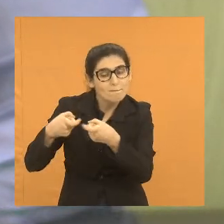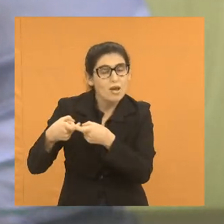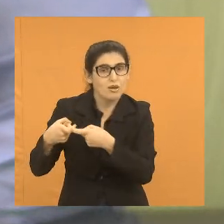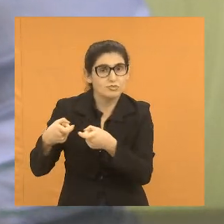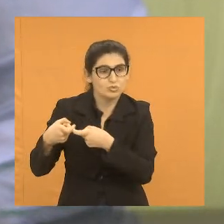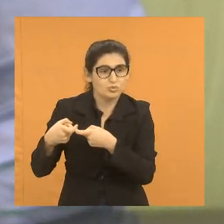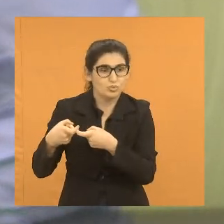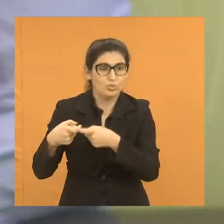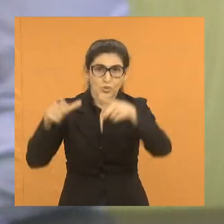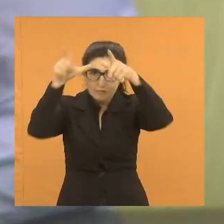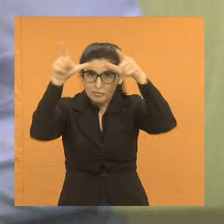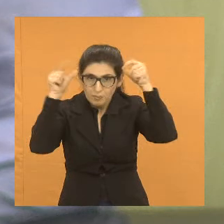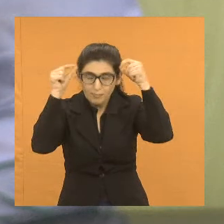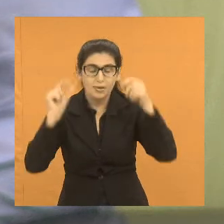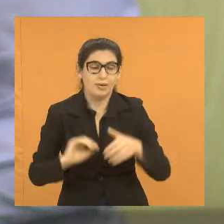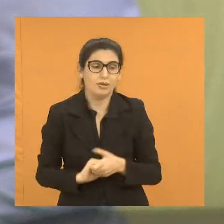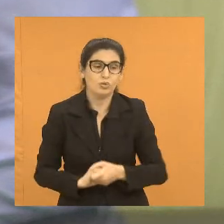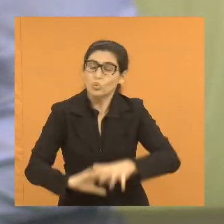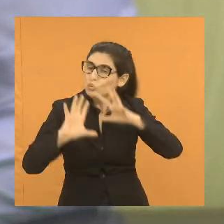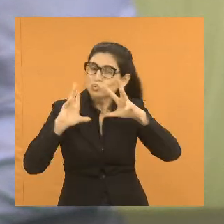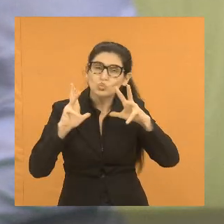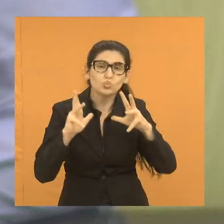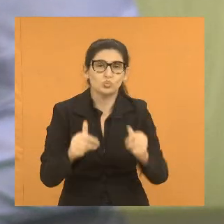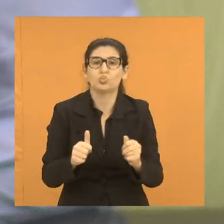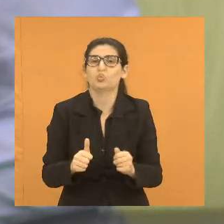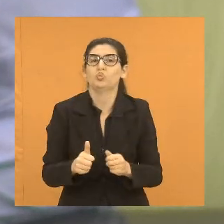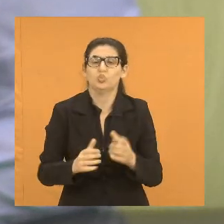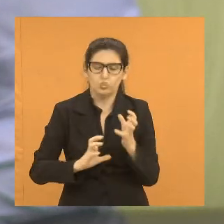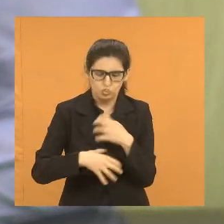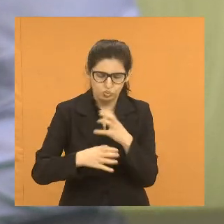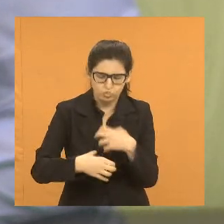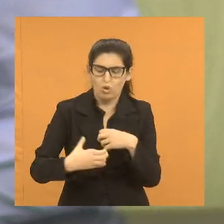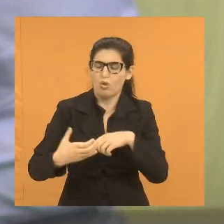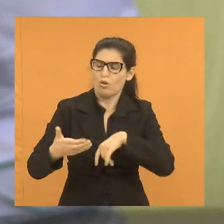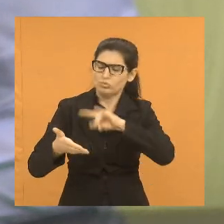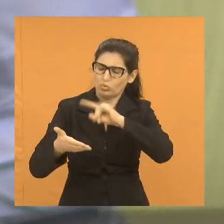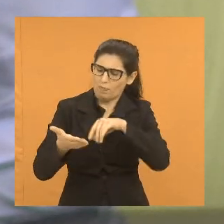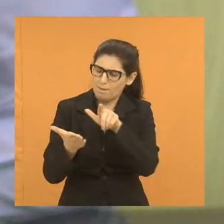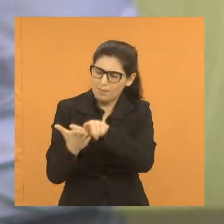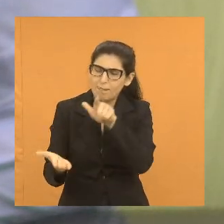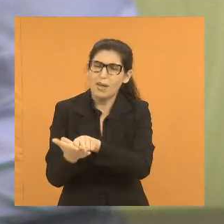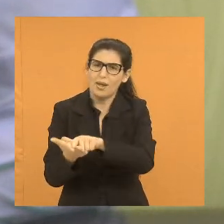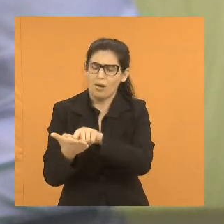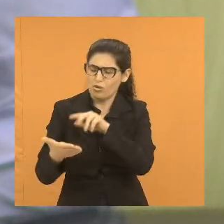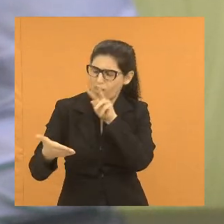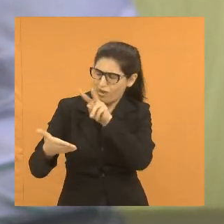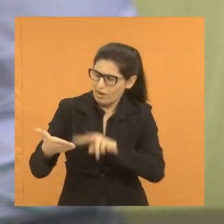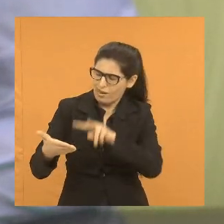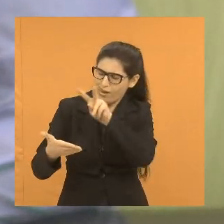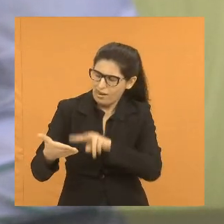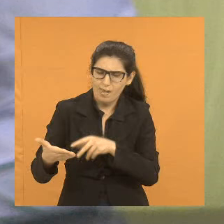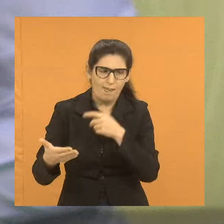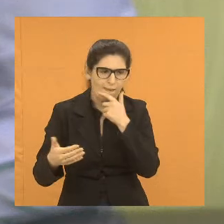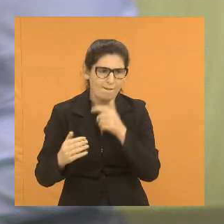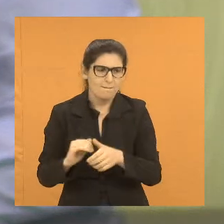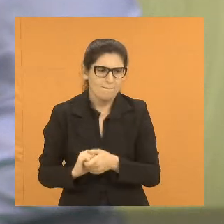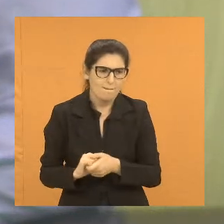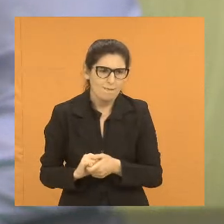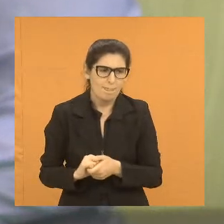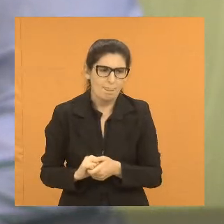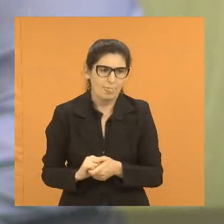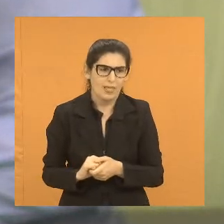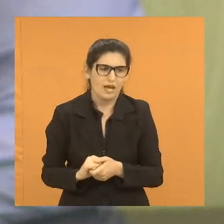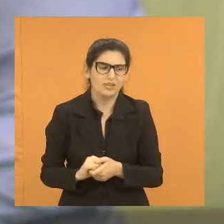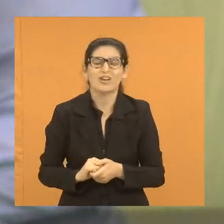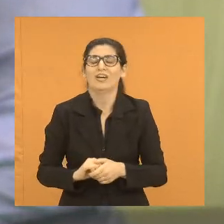na mão. Todos os casos que chegam na mão da gente, a gente avalia. Tem levado o caso, não é um falismo, não é